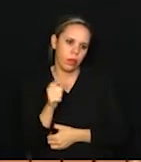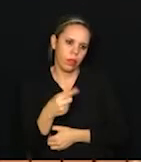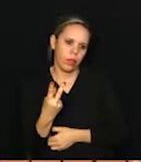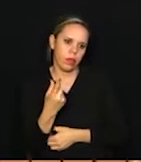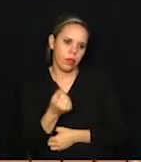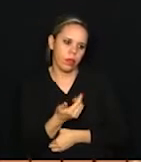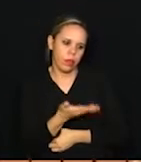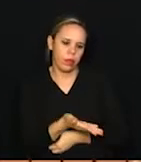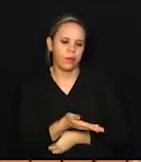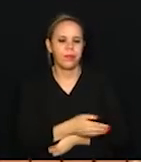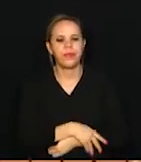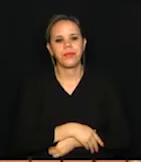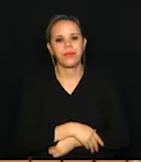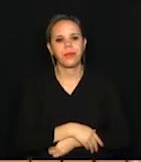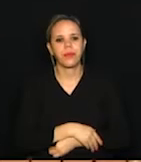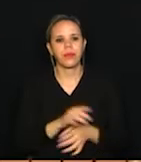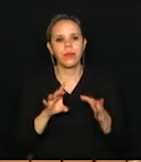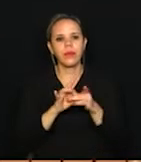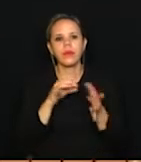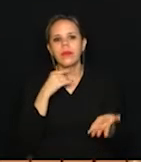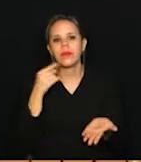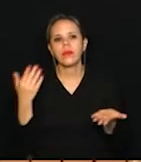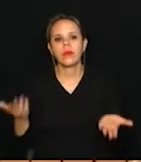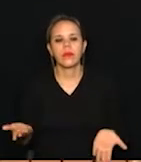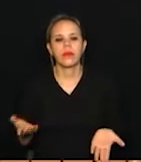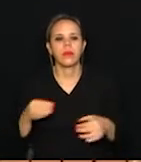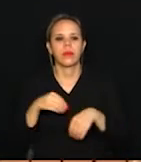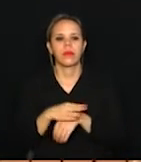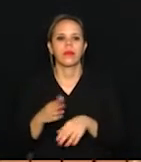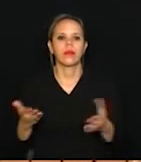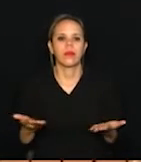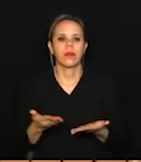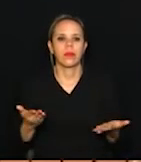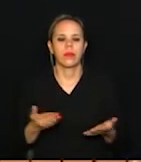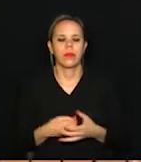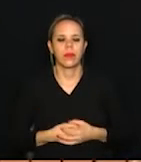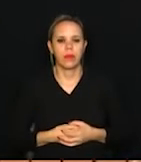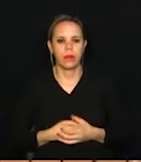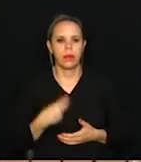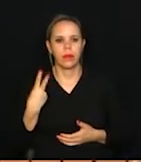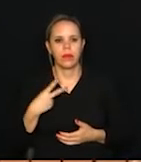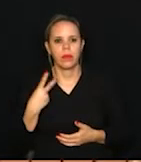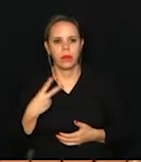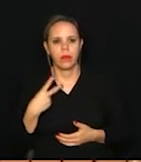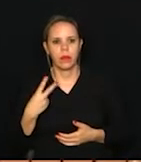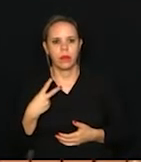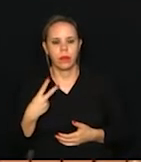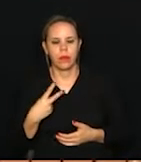valores arrecadados. Então, deixo aqui esse questionamento e vou passar agora a palavra ao